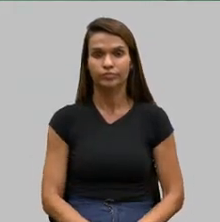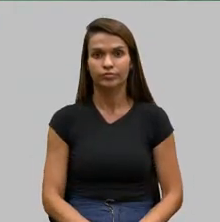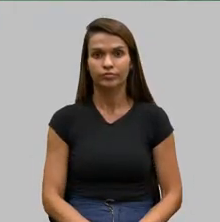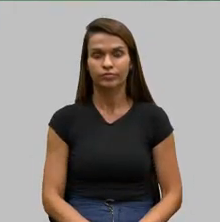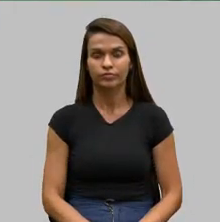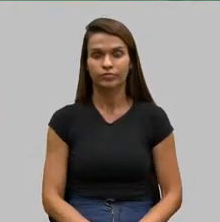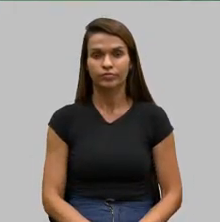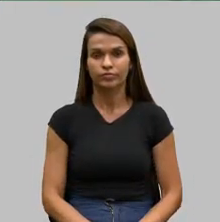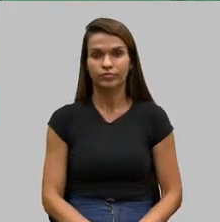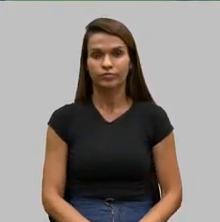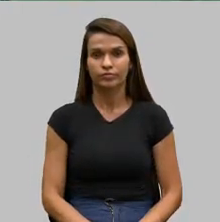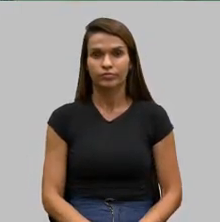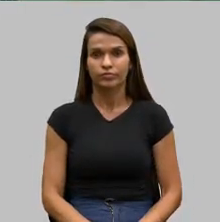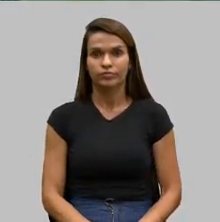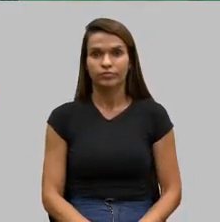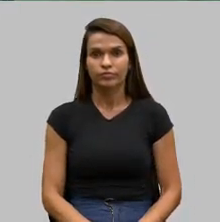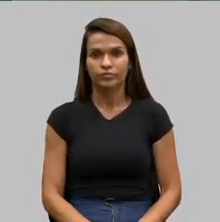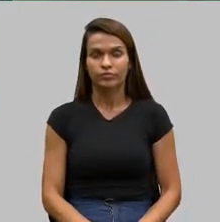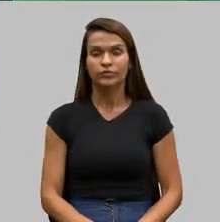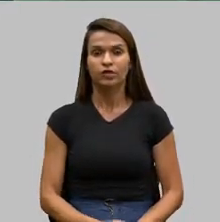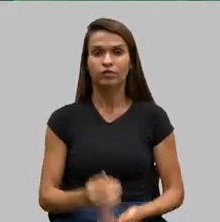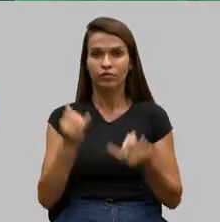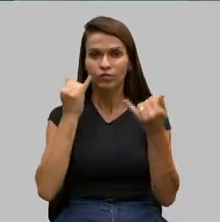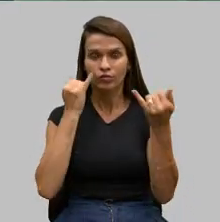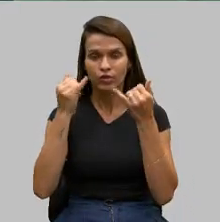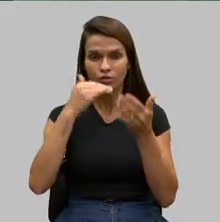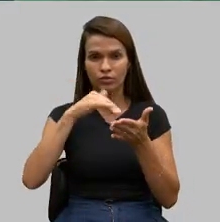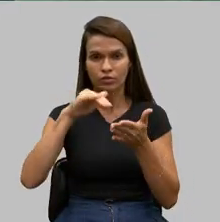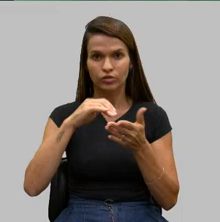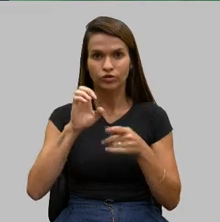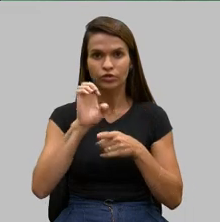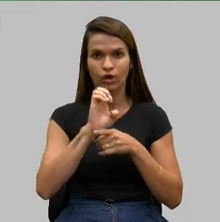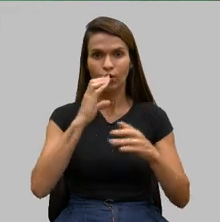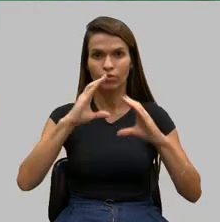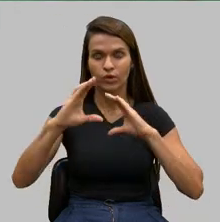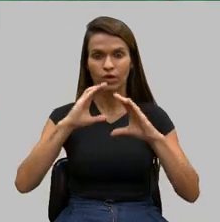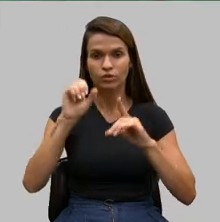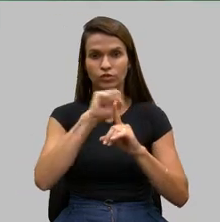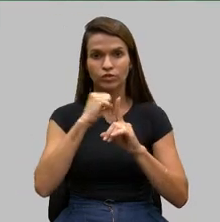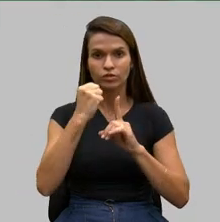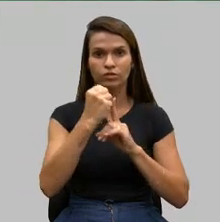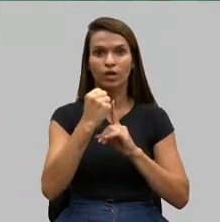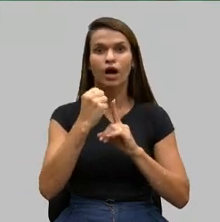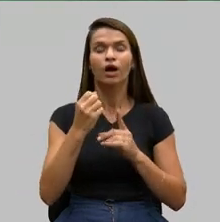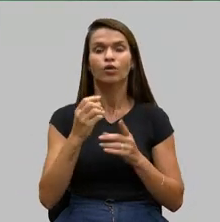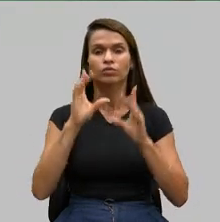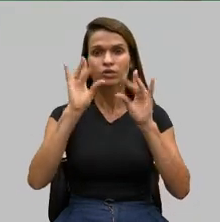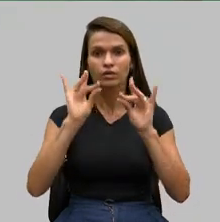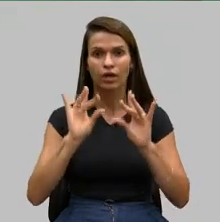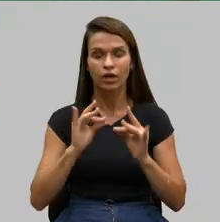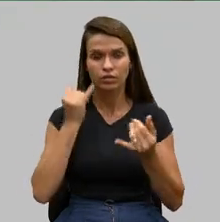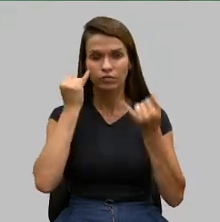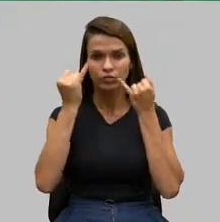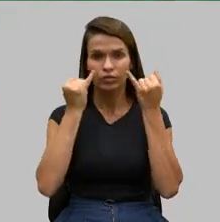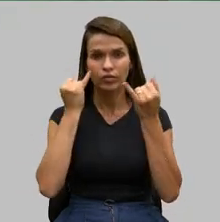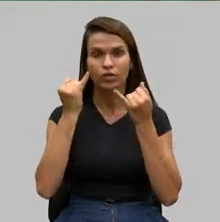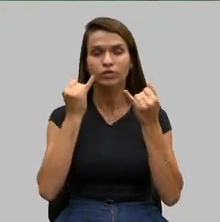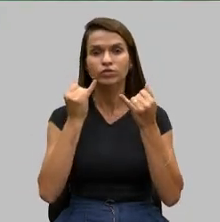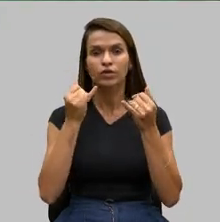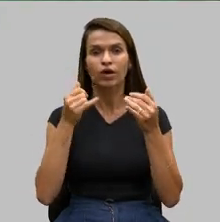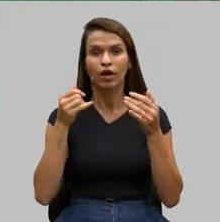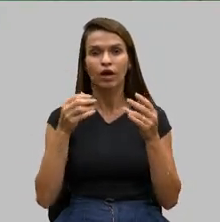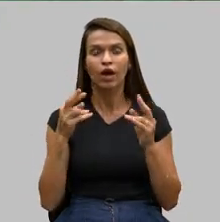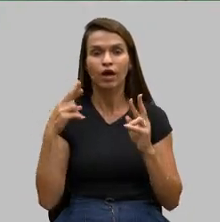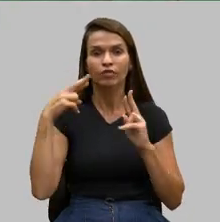fim que seja informado ao secretário de estado de comunicação social o detalhamento das informações relativas ao